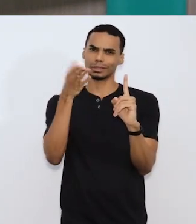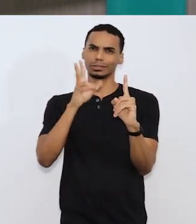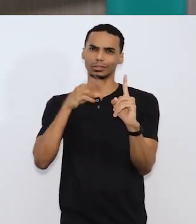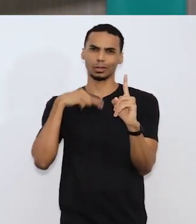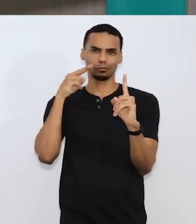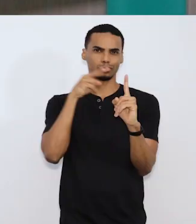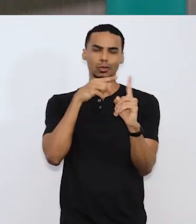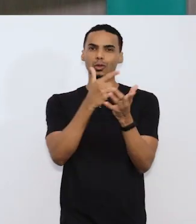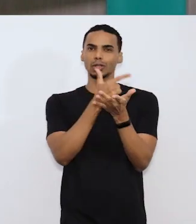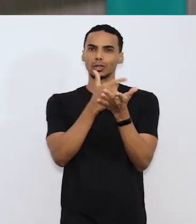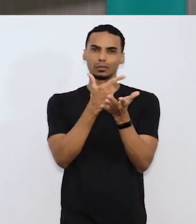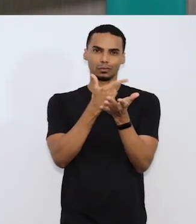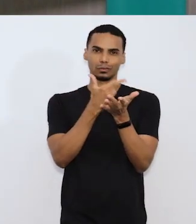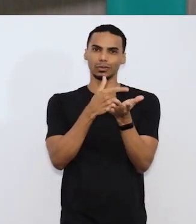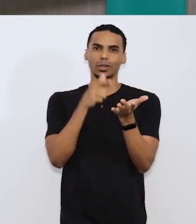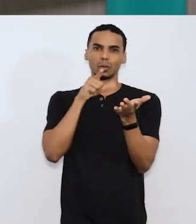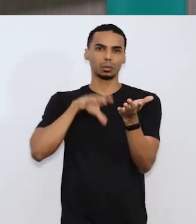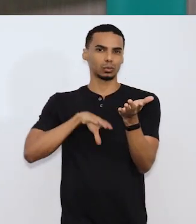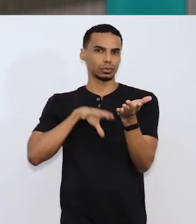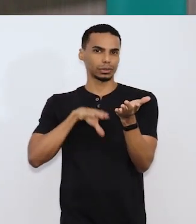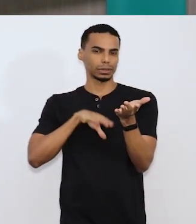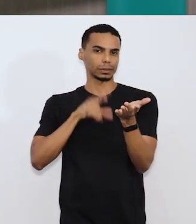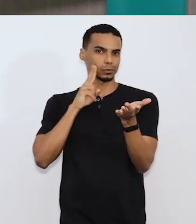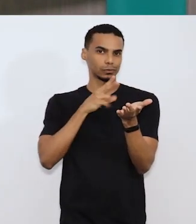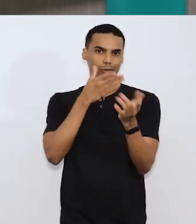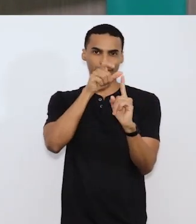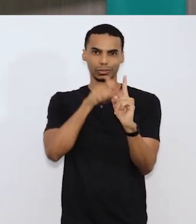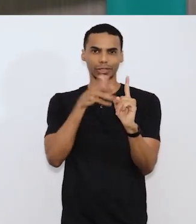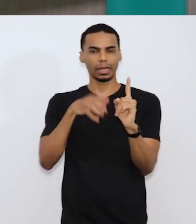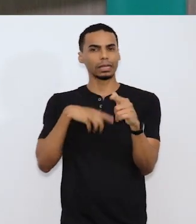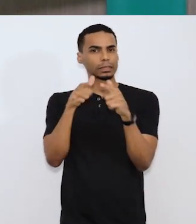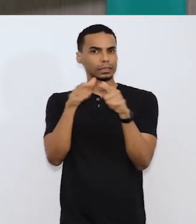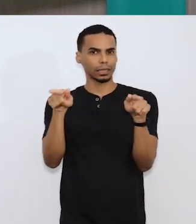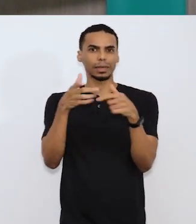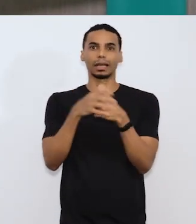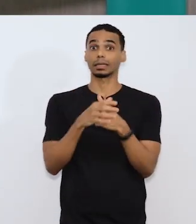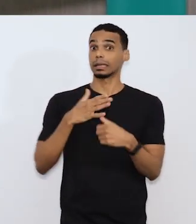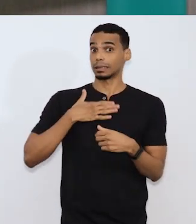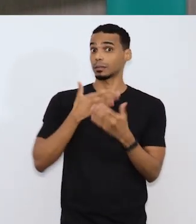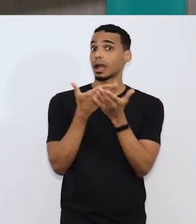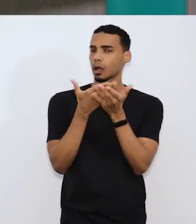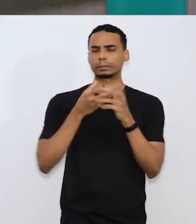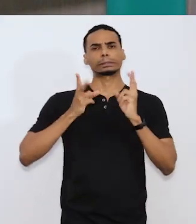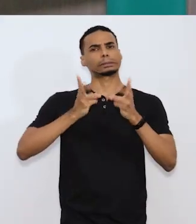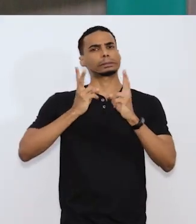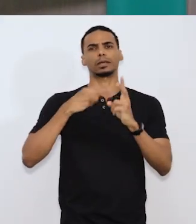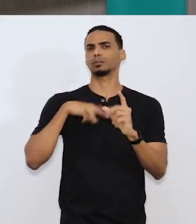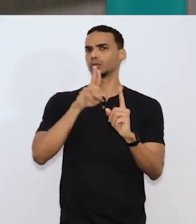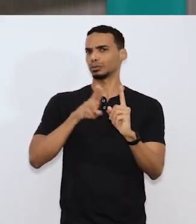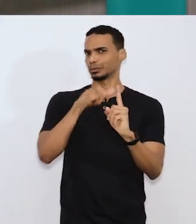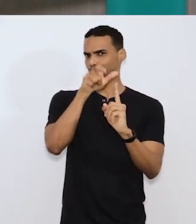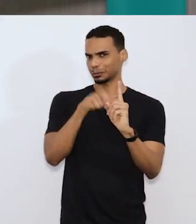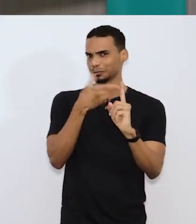em um livro de português, já deve ter visto em alguma gramática. Nas minhas aulas aqui eu sempre utilizo a